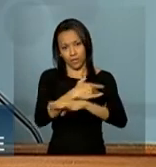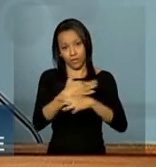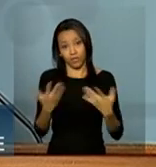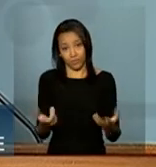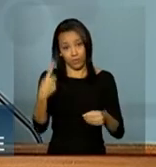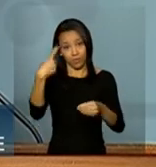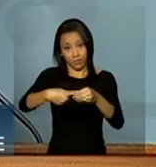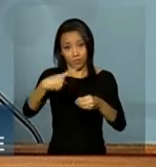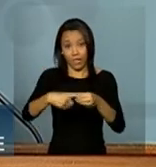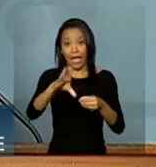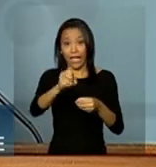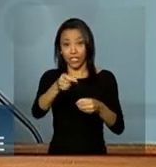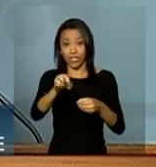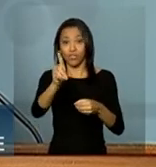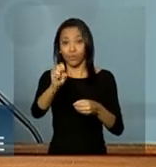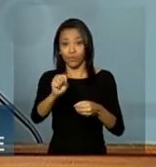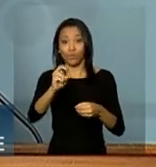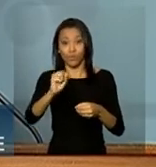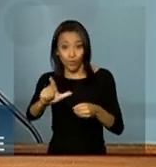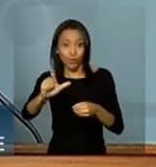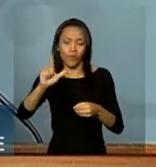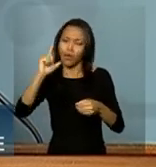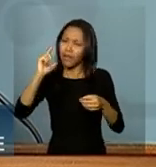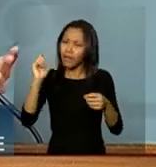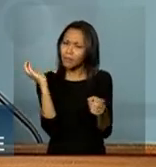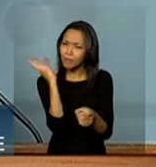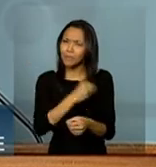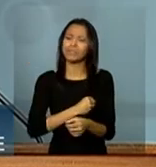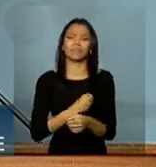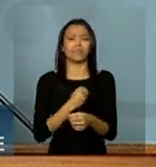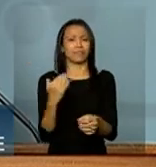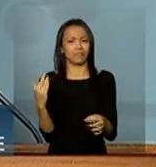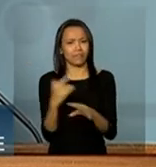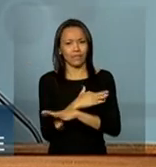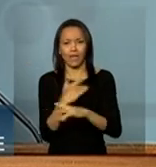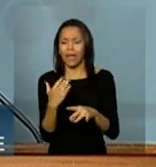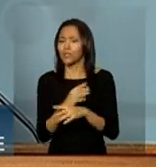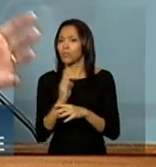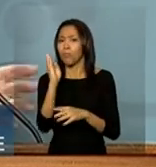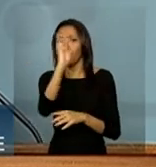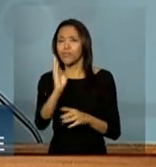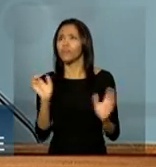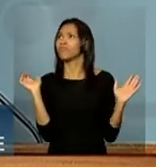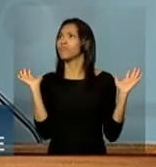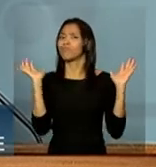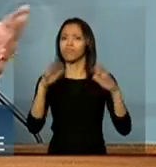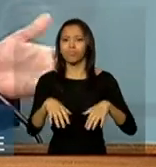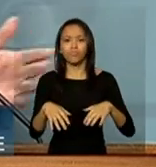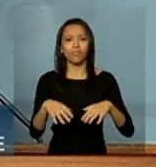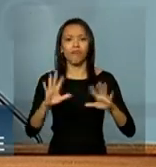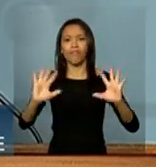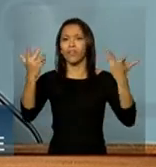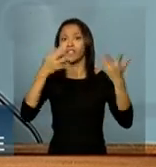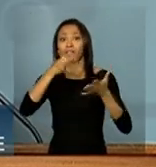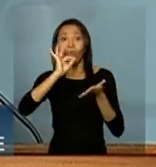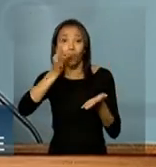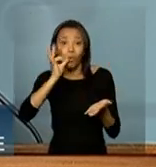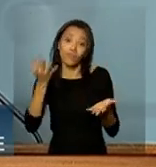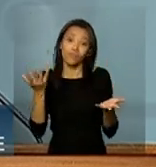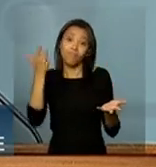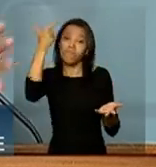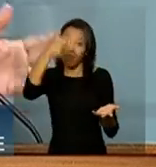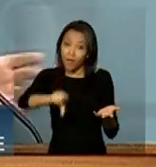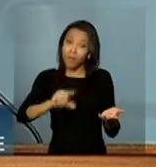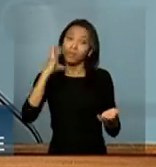uma cidade bonita, né, que recebe hoje todo o Brasil na Festa da Uva, ela ficará ainda mais